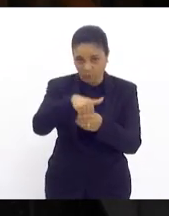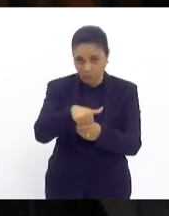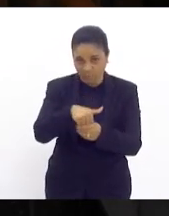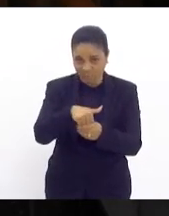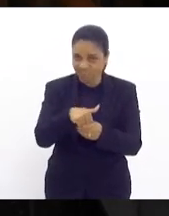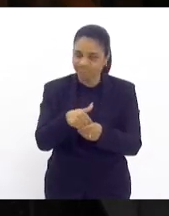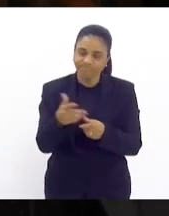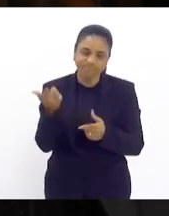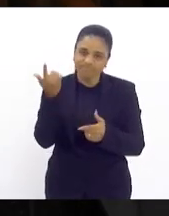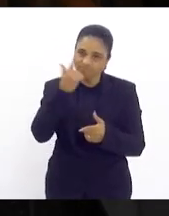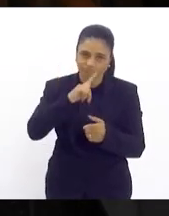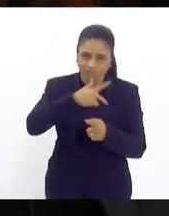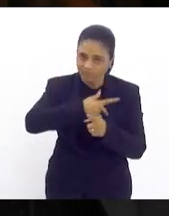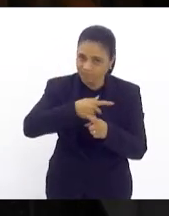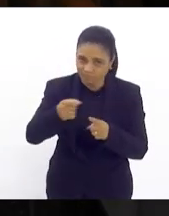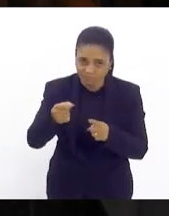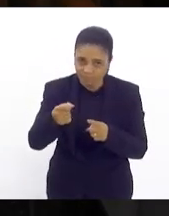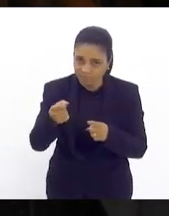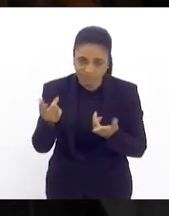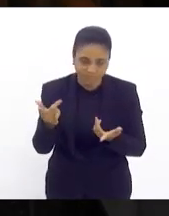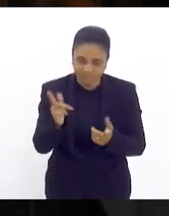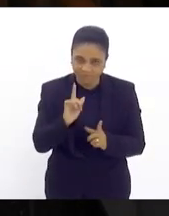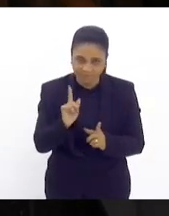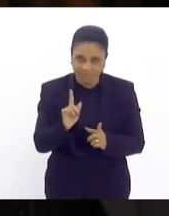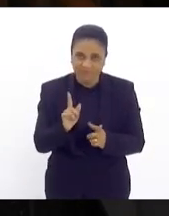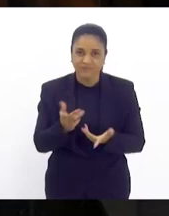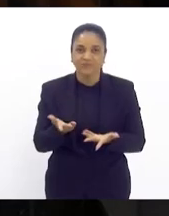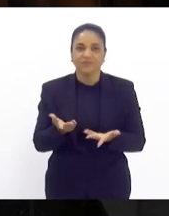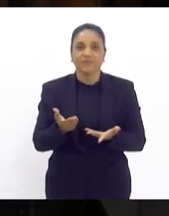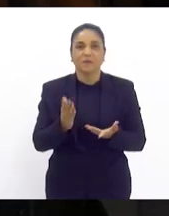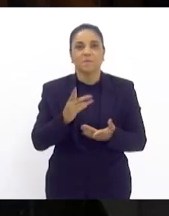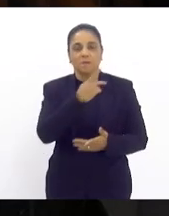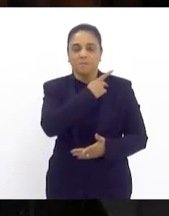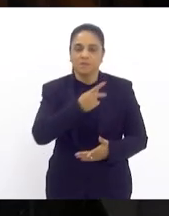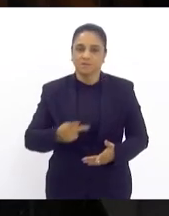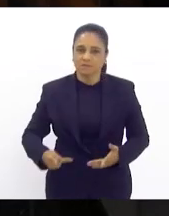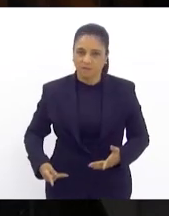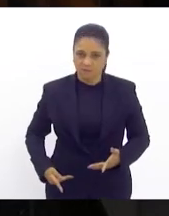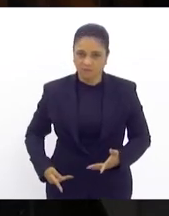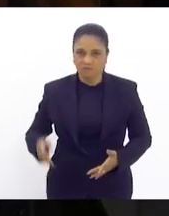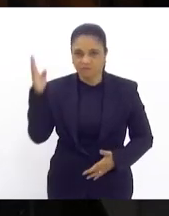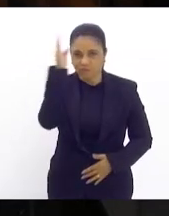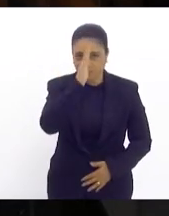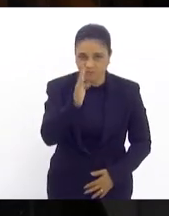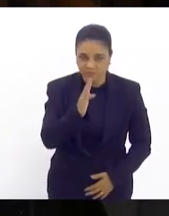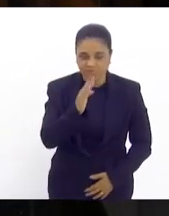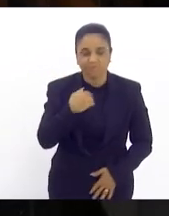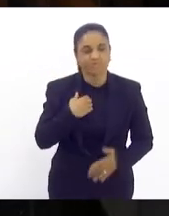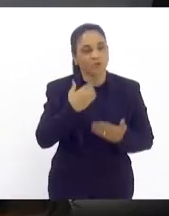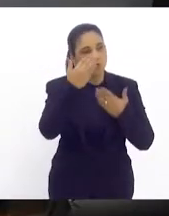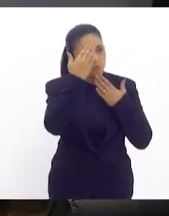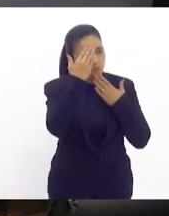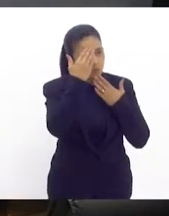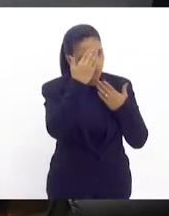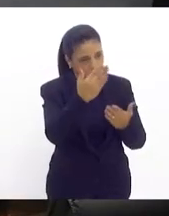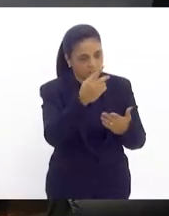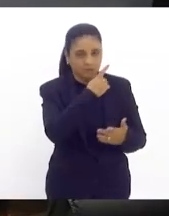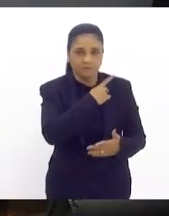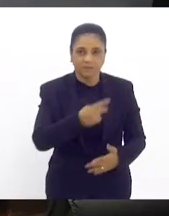vencedor do pleito para presidência da república Muito obrigado senhor